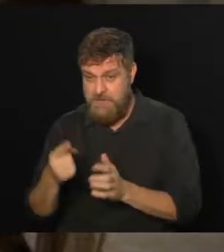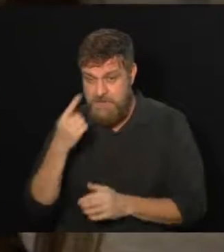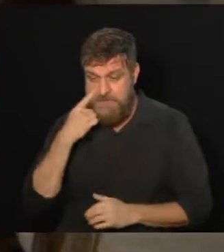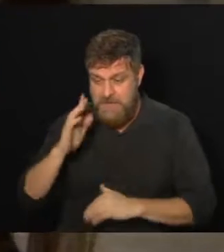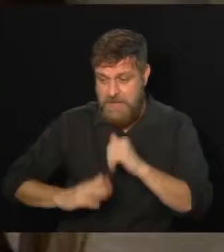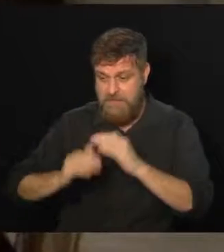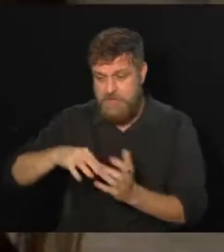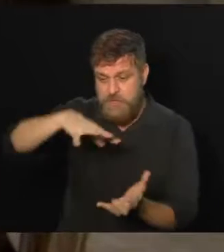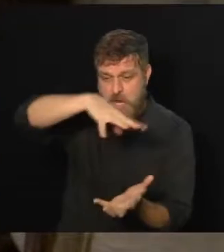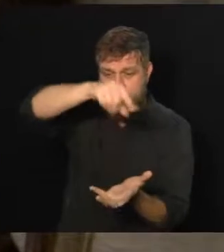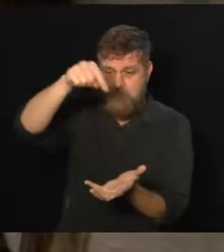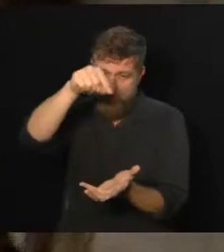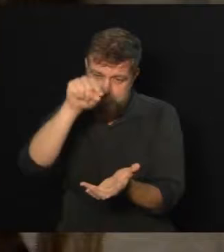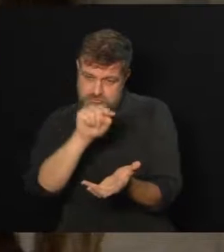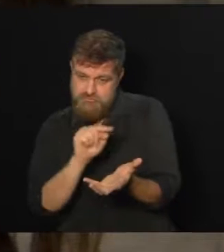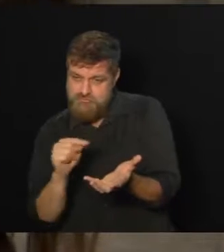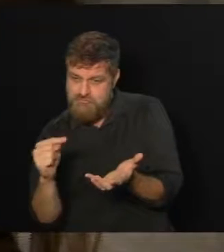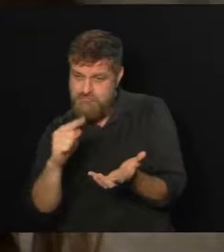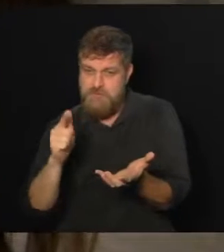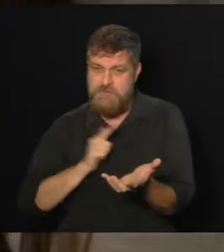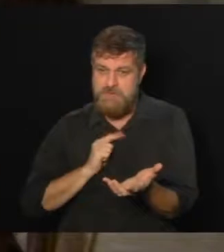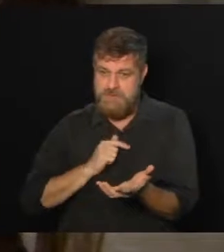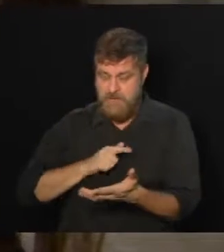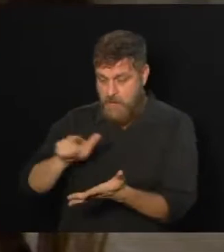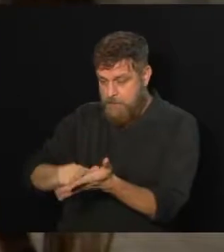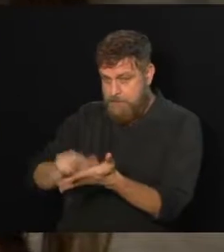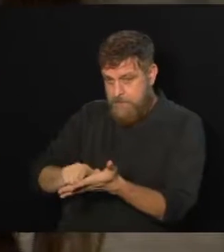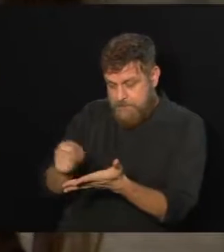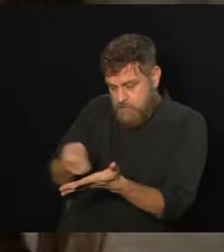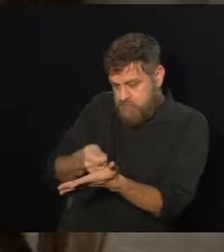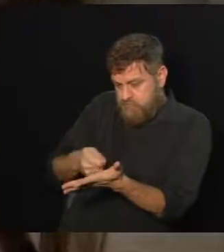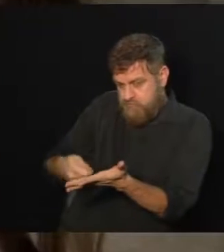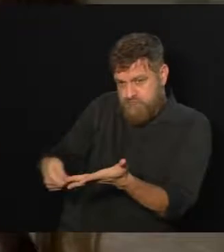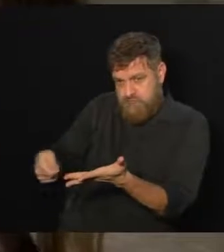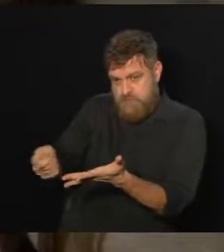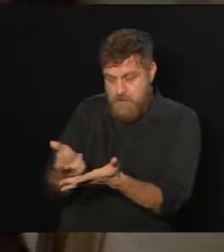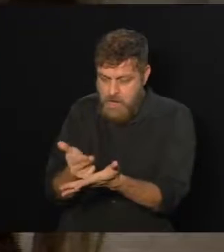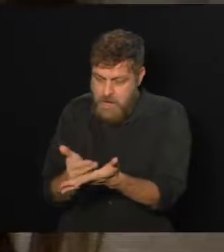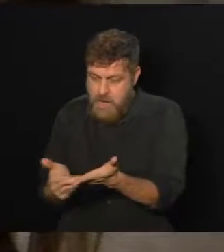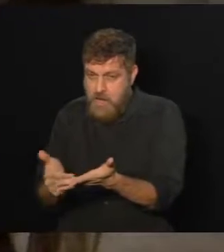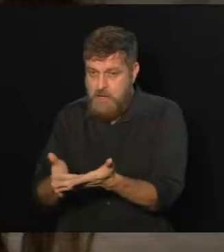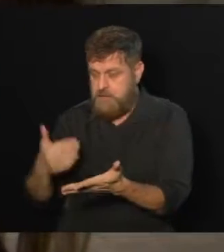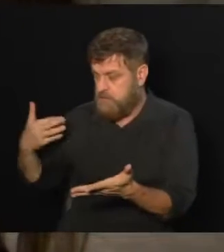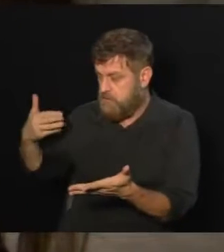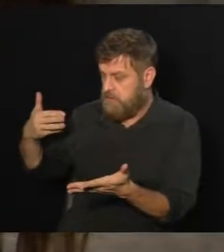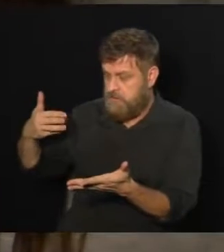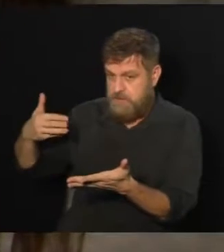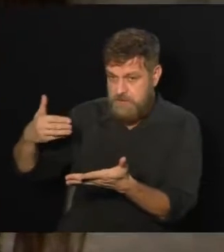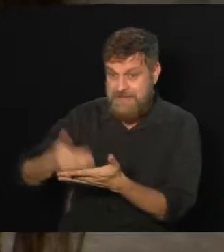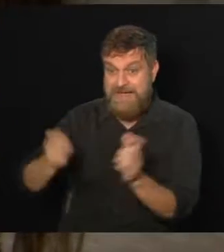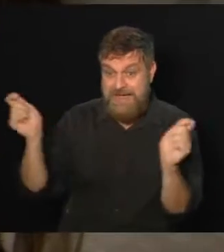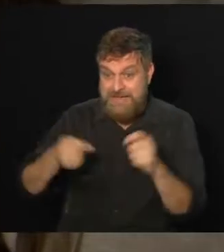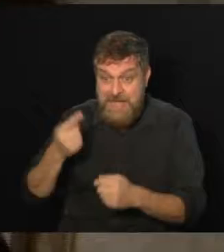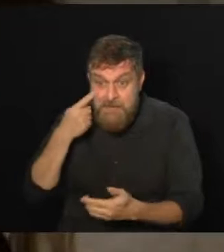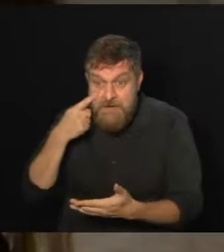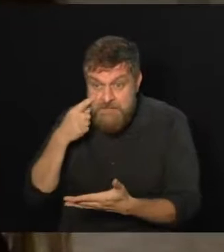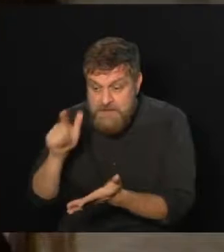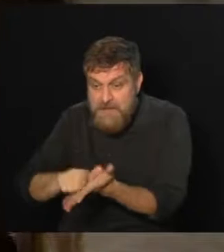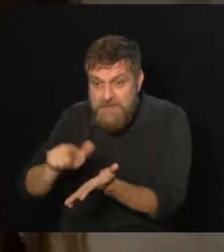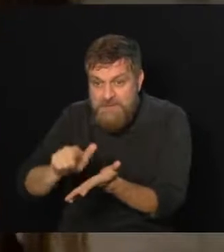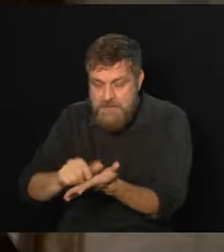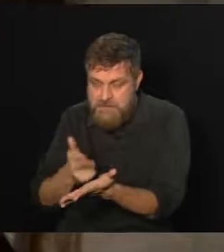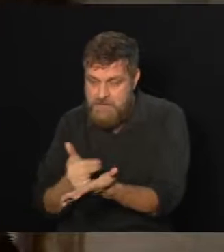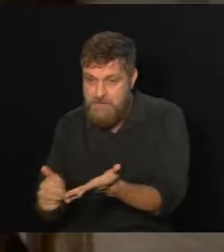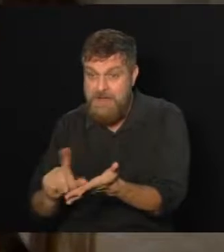redor do mundo, então você pode ver tantos croquis que ele desenhou ao longo do período em que ele estava desenhando o projeto, e depois